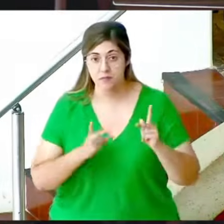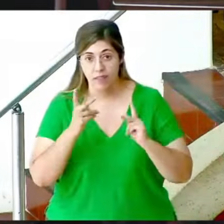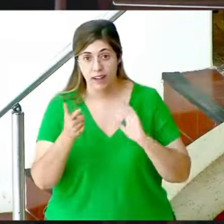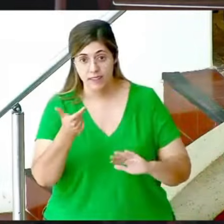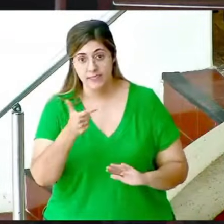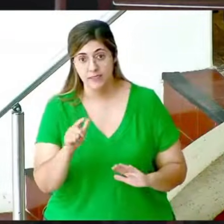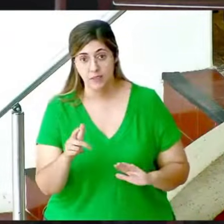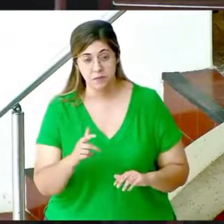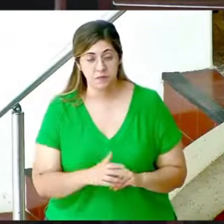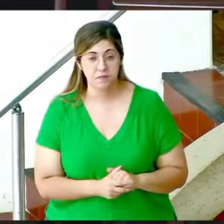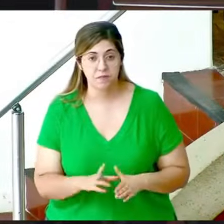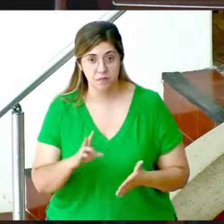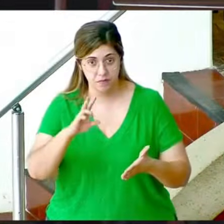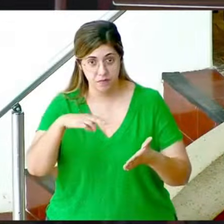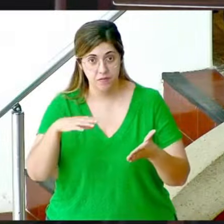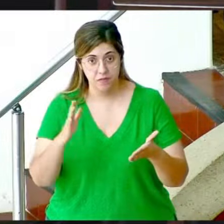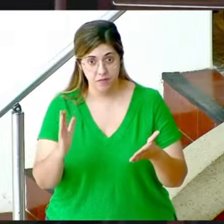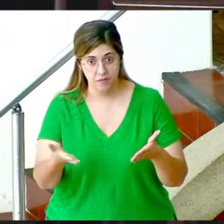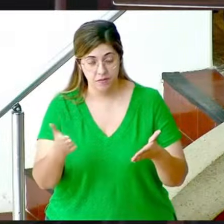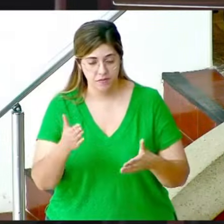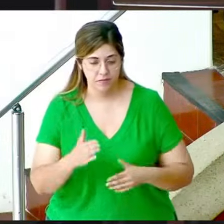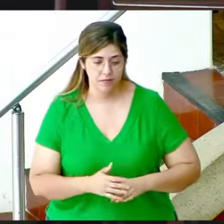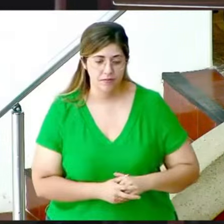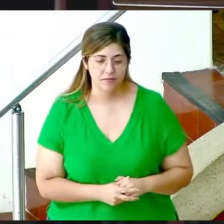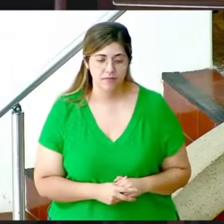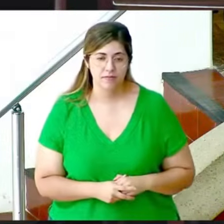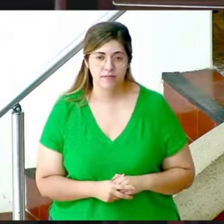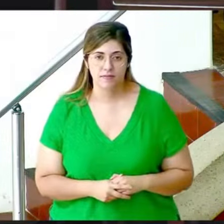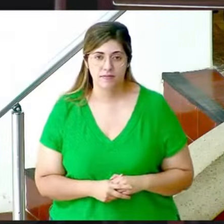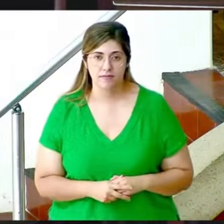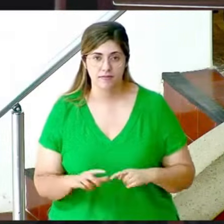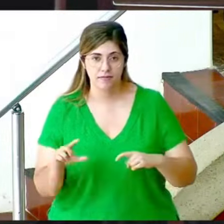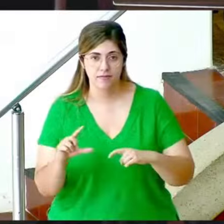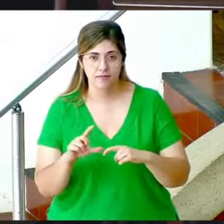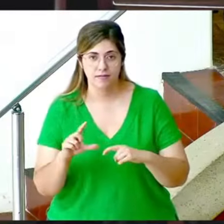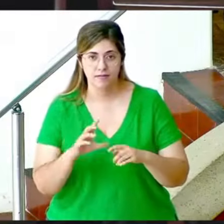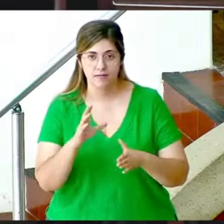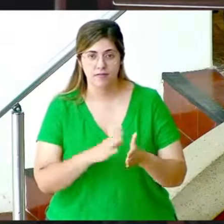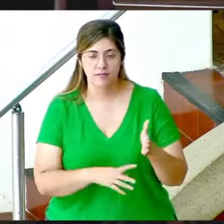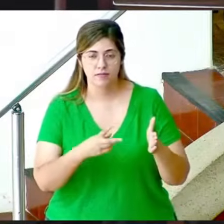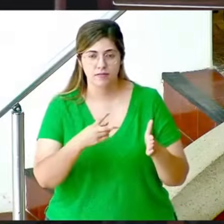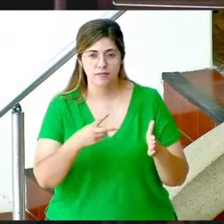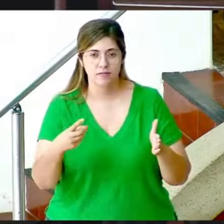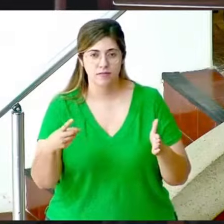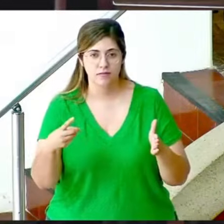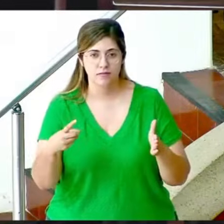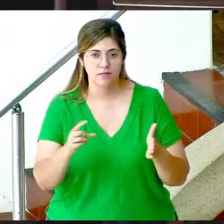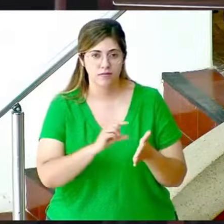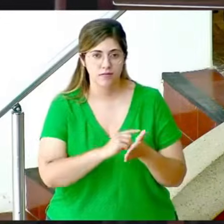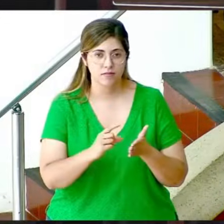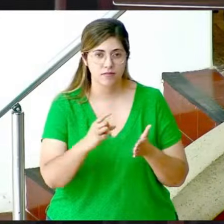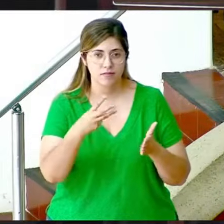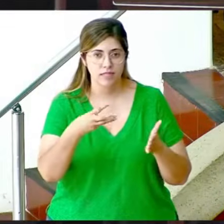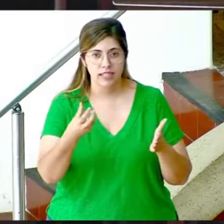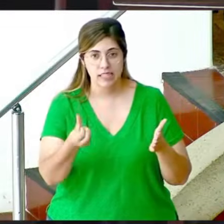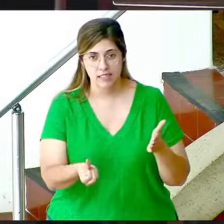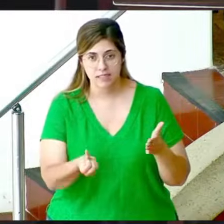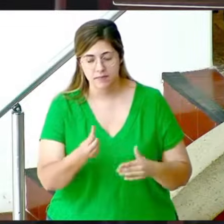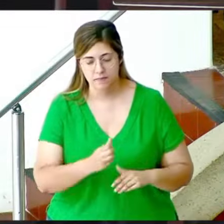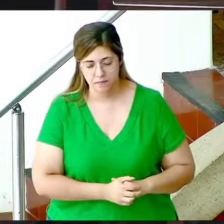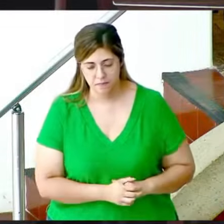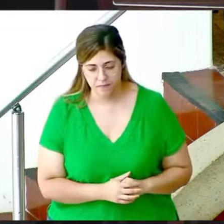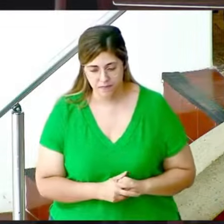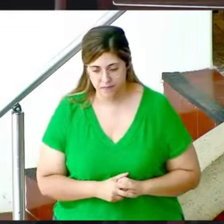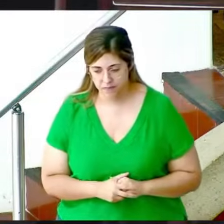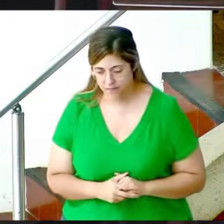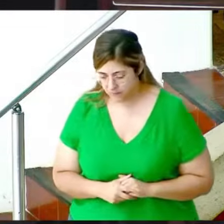tão importante que eu vou ler esse texto para vocês. É Lucas capítulo 21 e o versículo é 36. Lucas